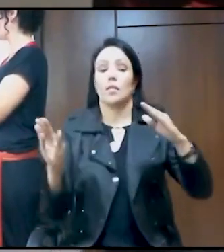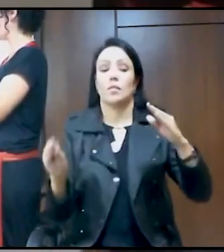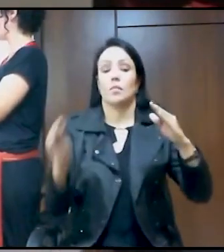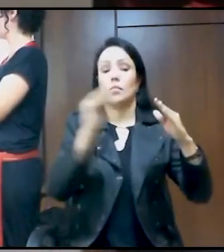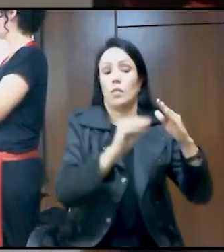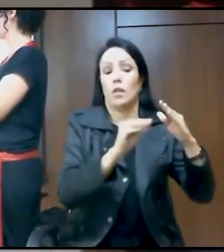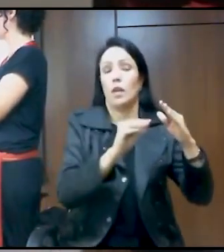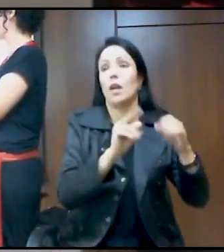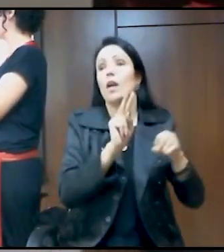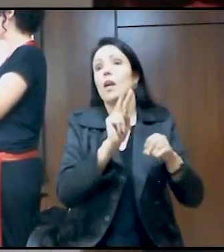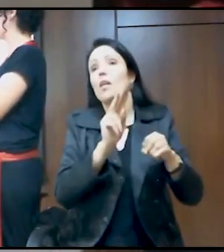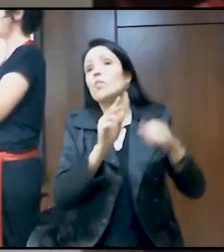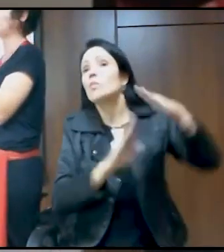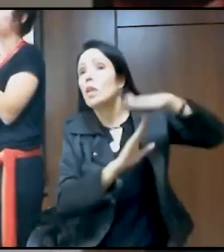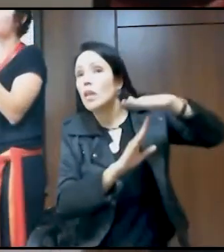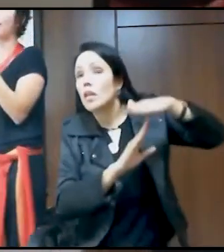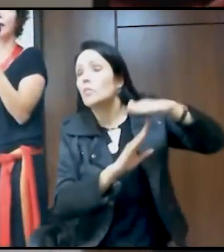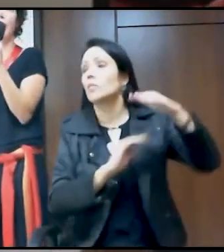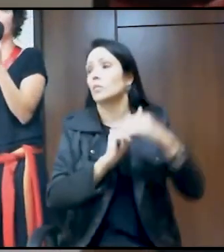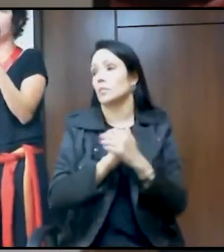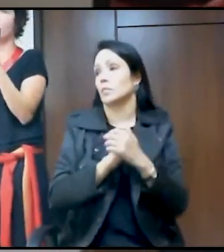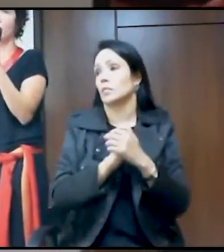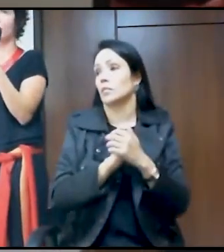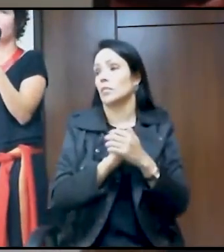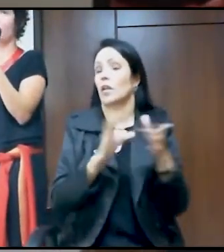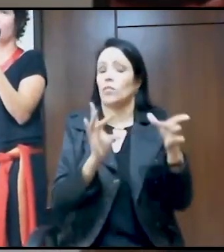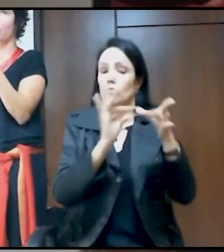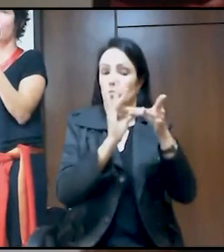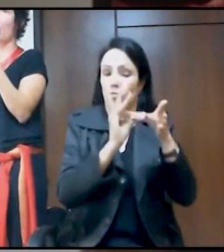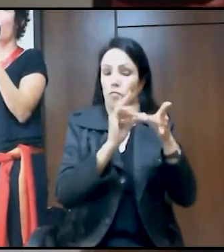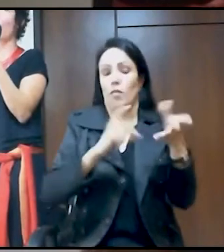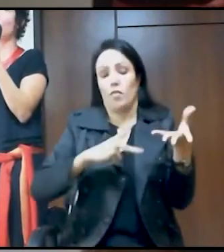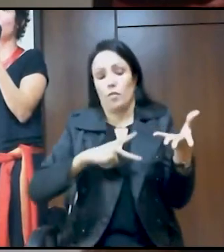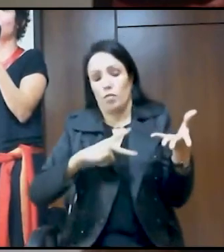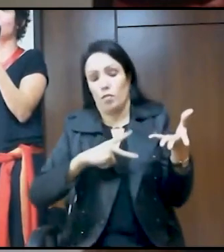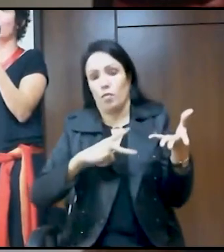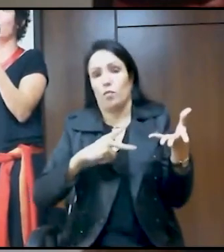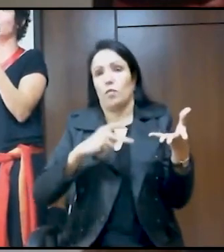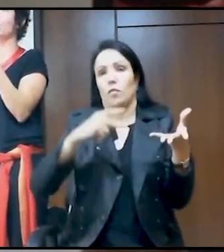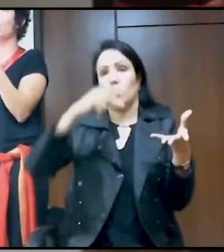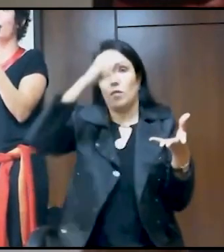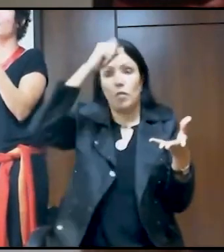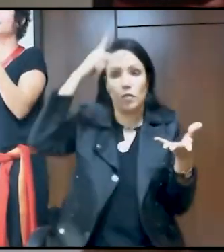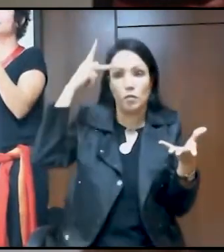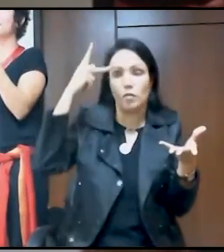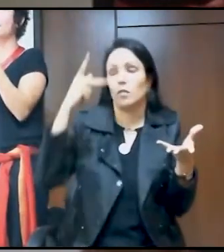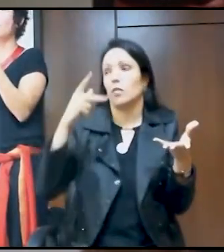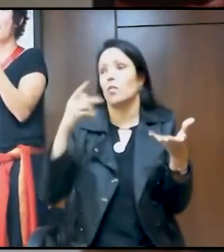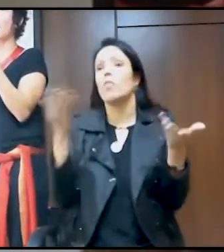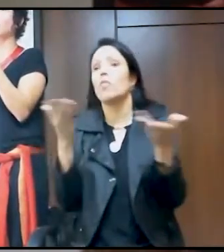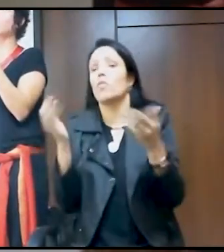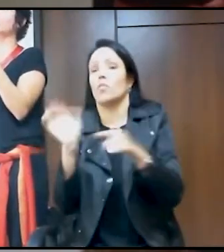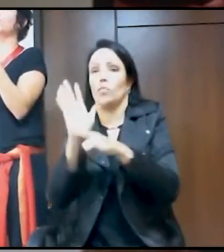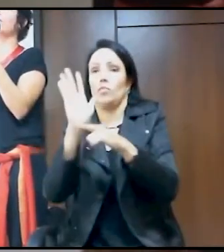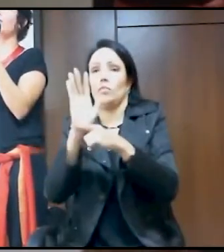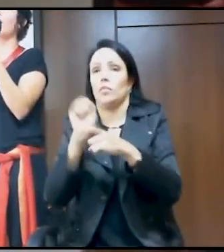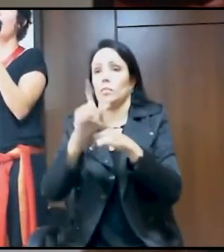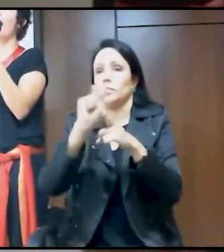contrato de locação direto entre a prefeitura e os proprietários, coisa que não existe hoje. Hoje o que a gente tem no auxílio aluguel sendo